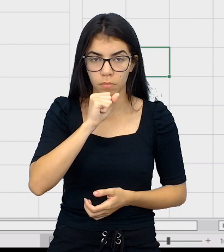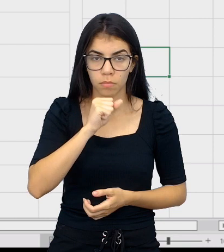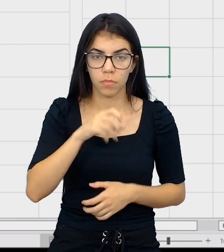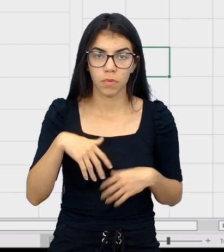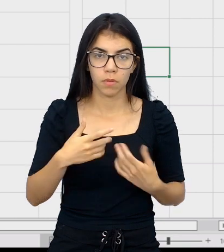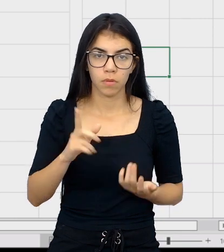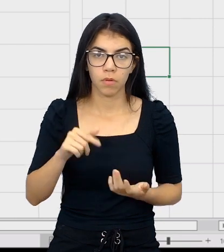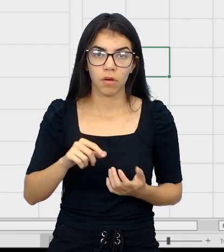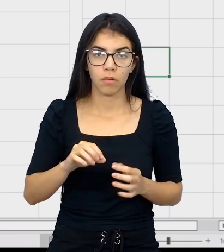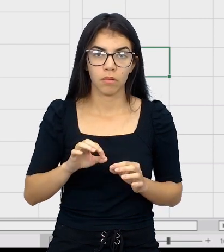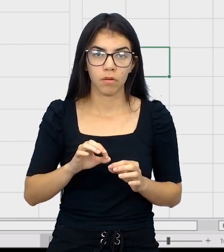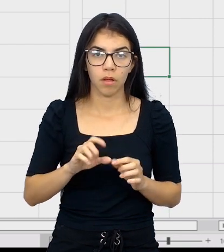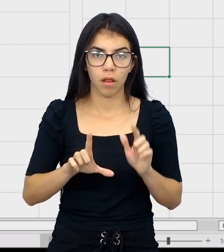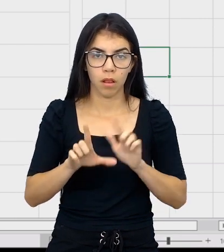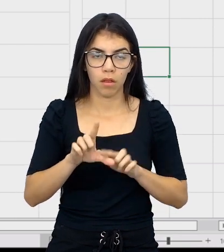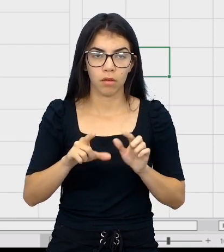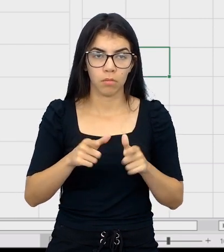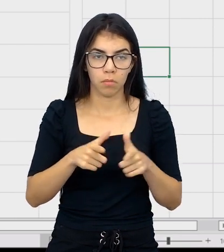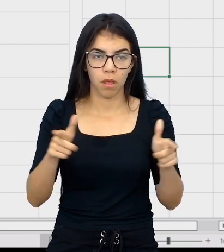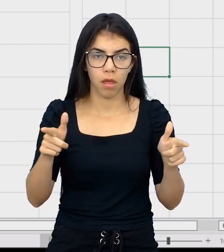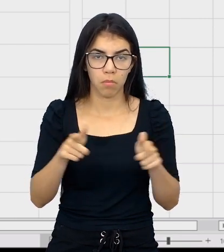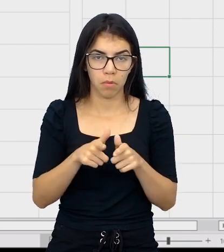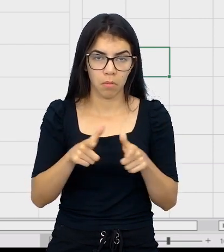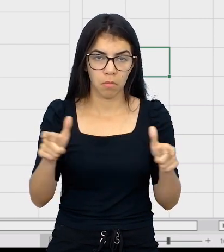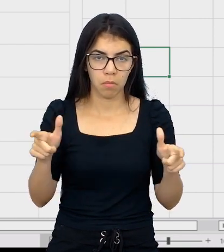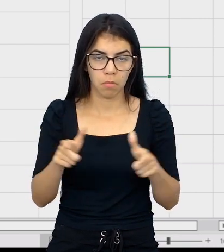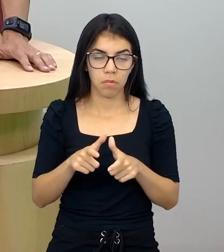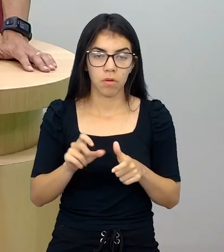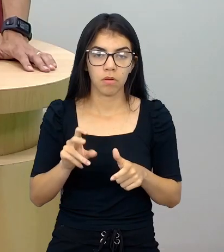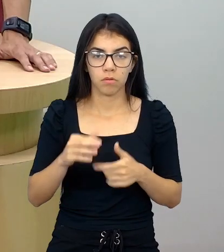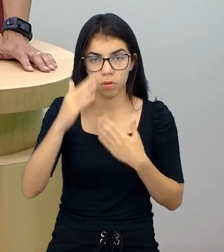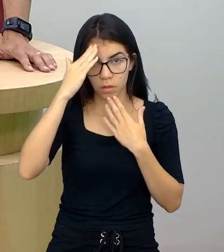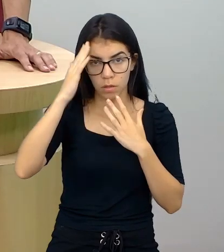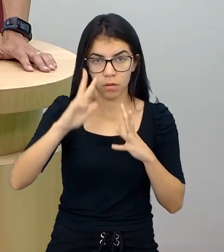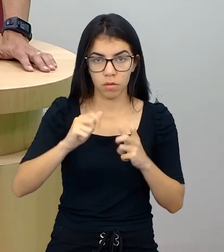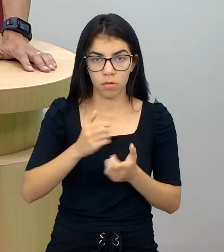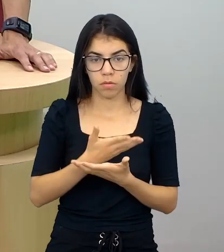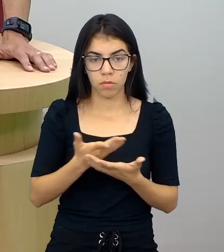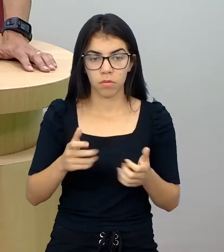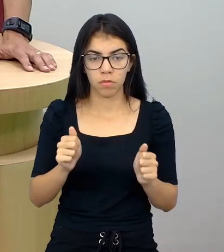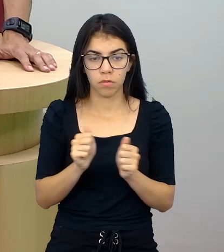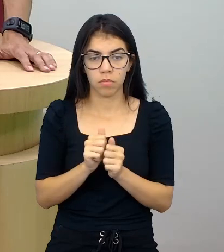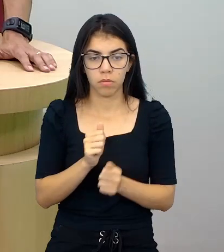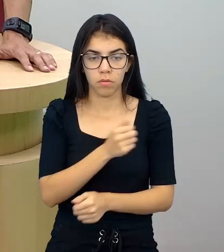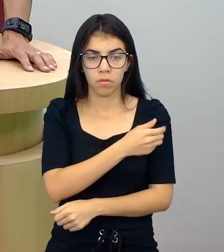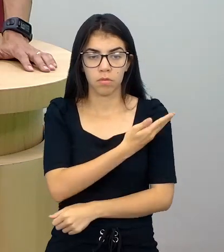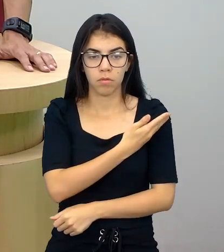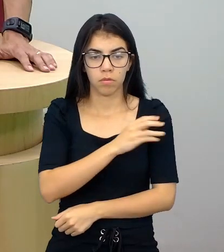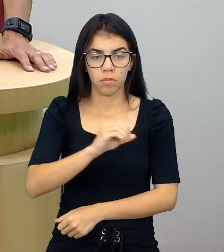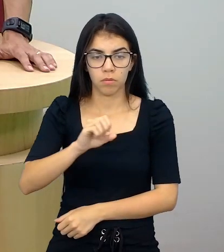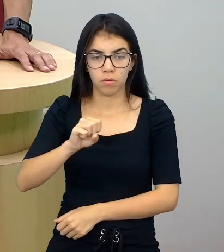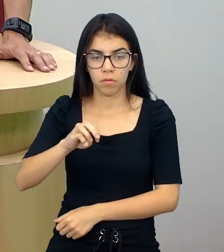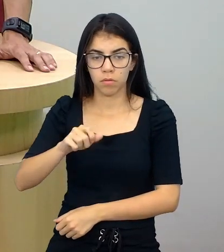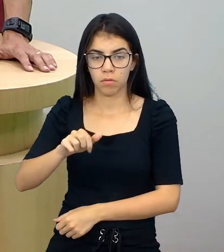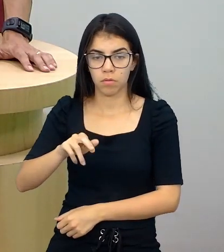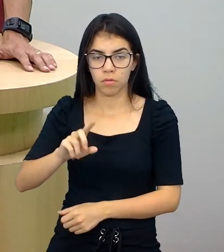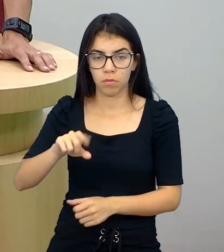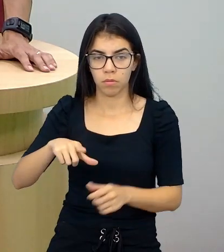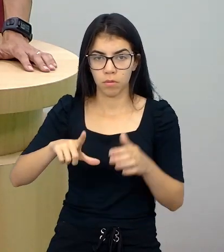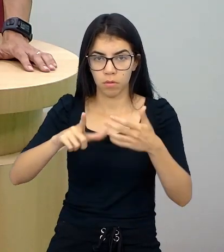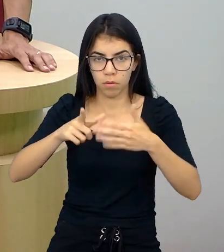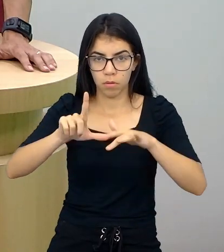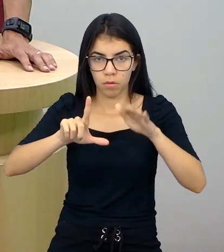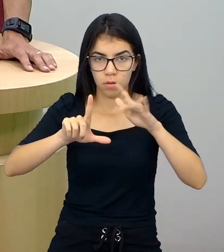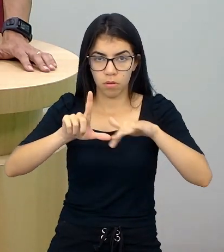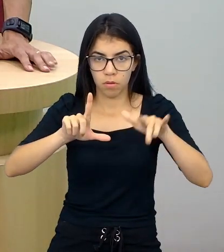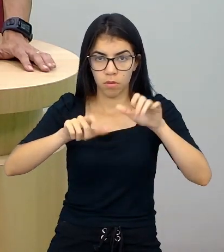isso. Tá? Podia ter aumentado o tamanho de letra, mas acho que já deu, né, Osmar? Já. Quero agradecer a todos vocês e a companhia do Osmar, claro, mas nessa aula, não esqueçam de avaliar a